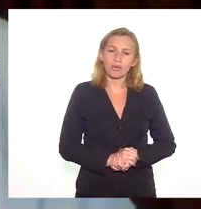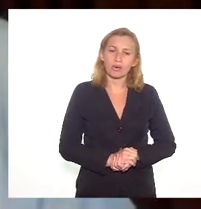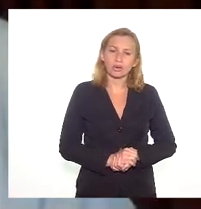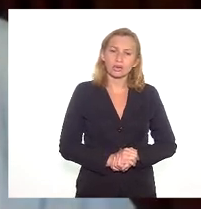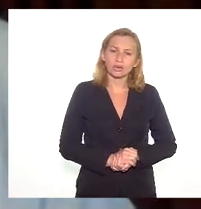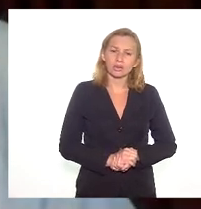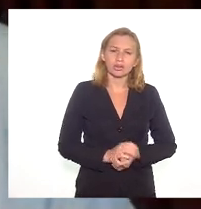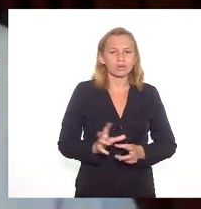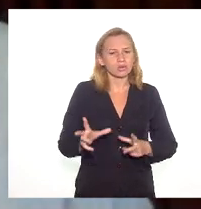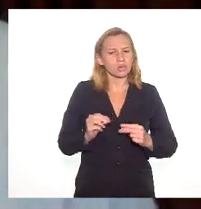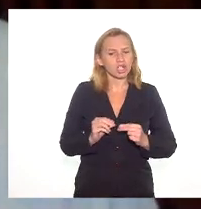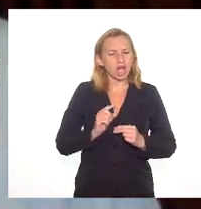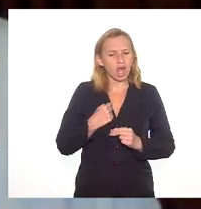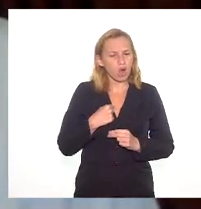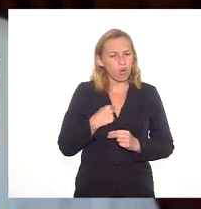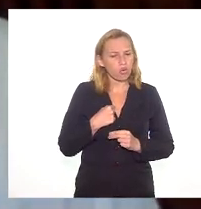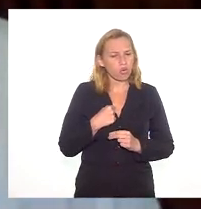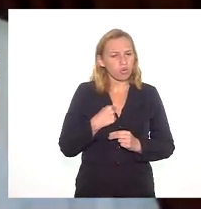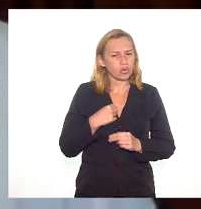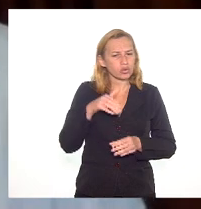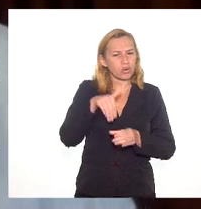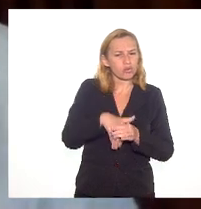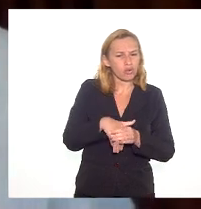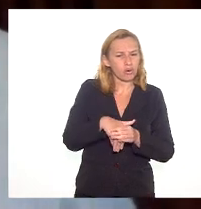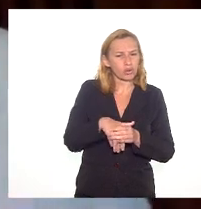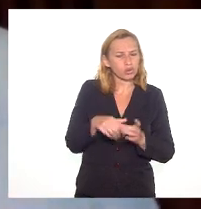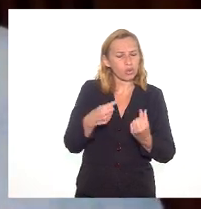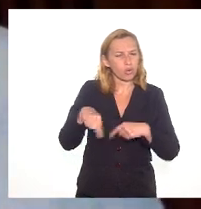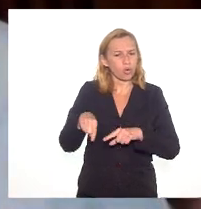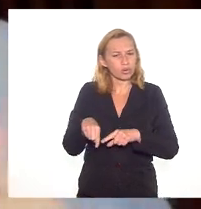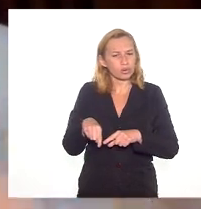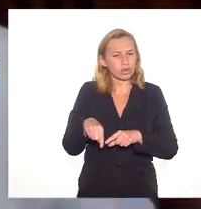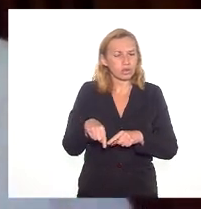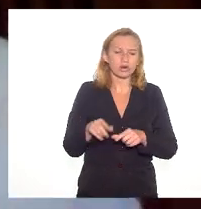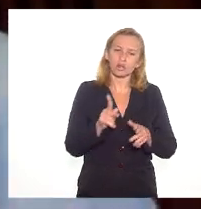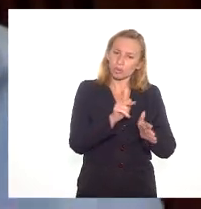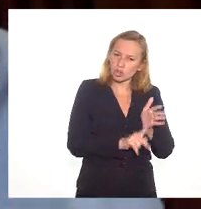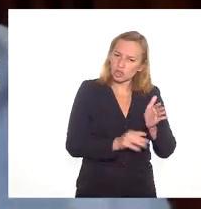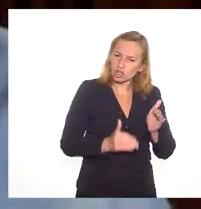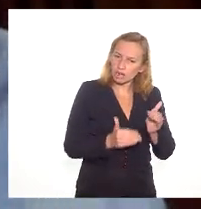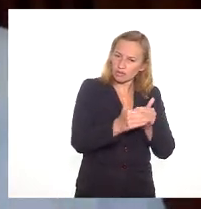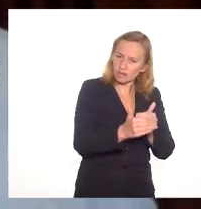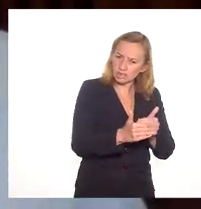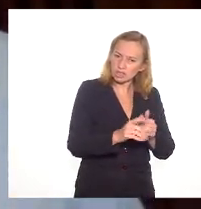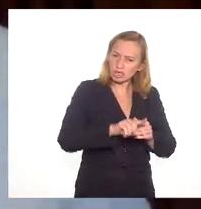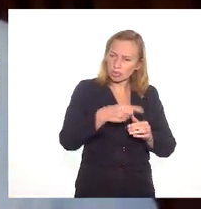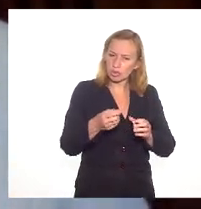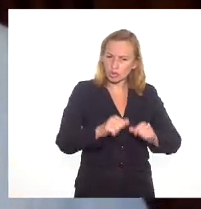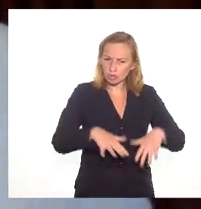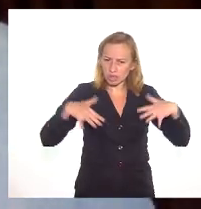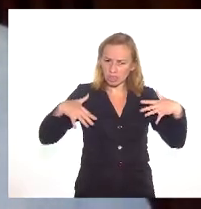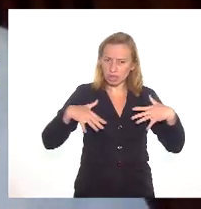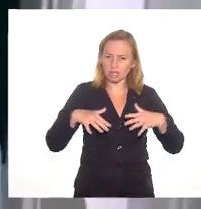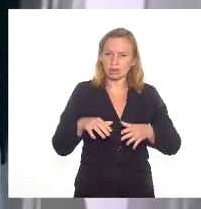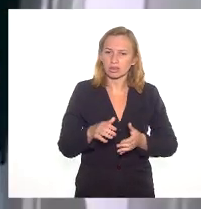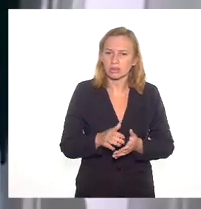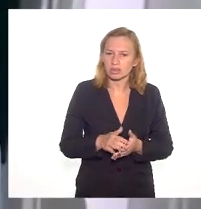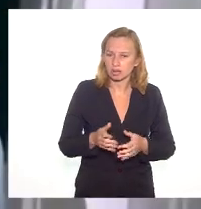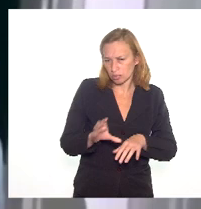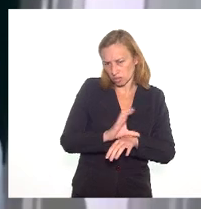no mérito, eu vou dar um voto divergente para que o projeto avance e aí vamos a plenário. Meu parecer pela constitucionalidade, abrimos